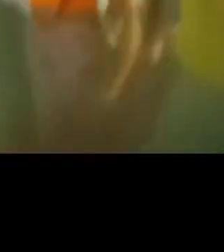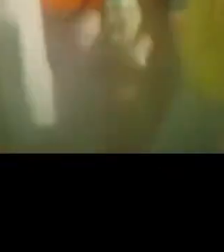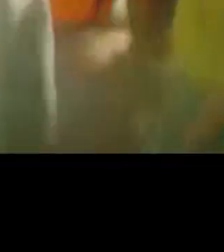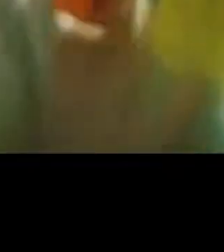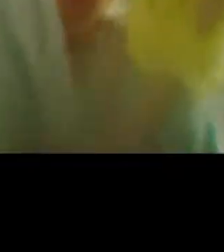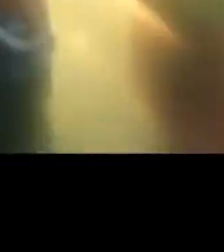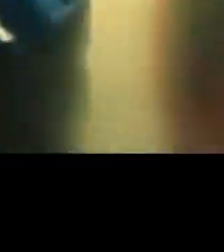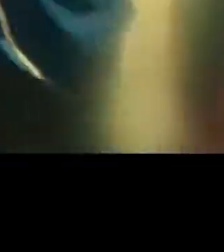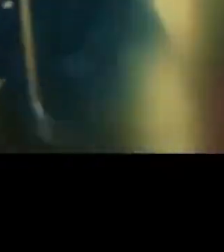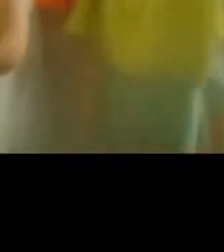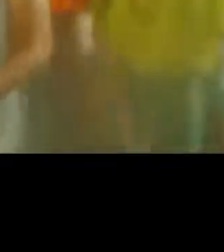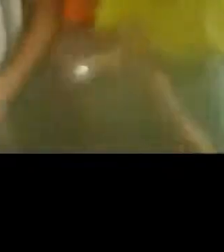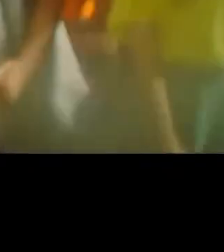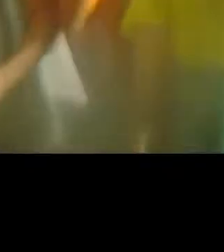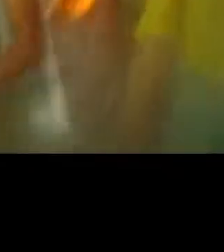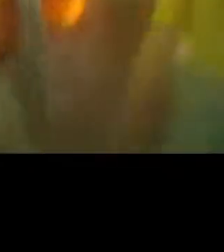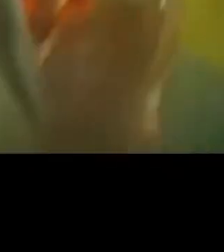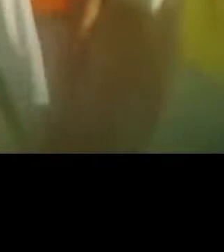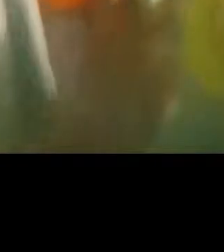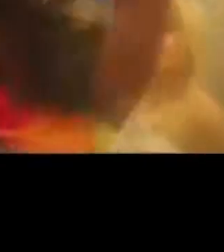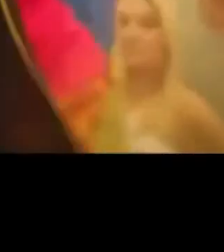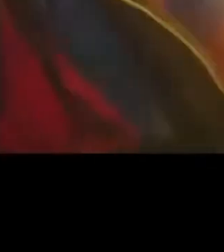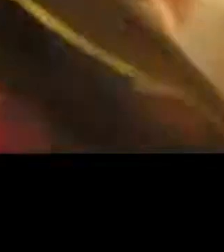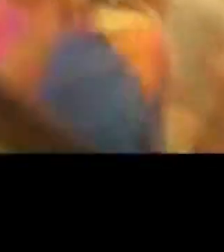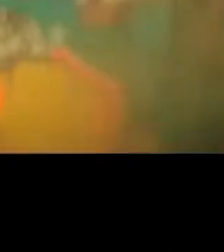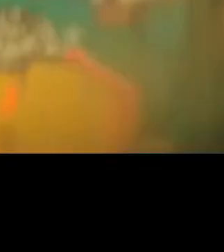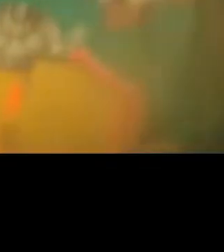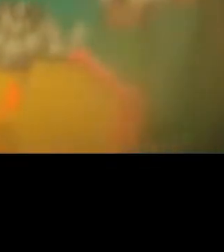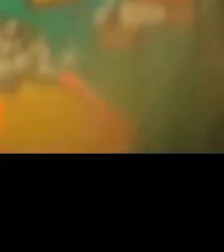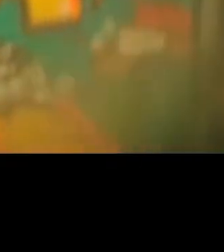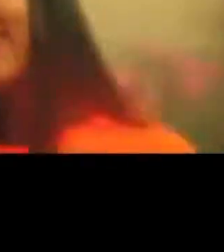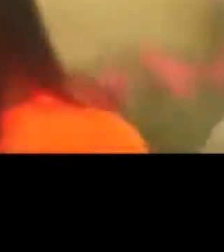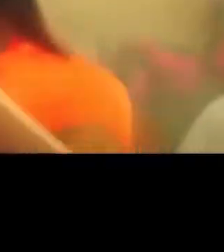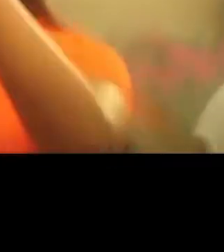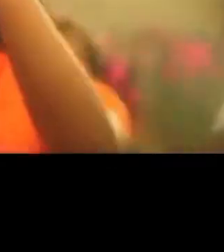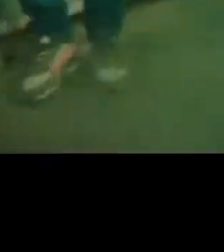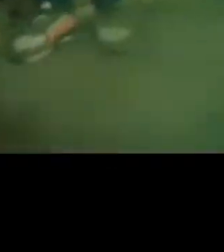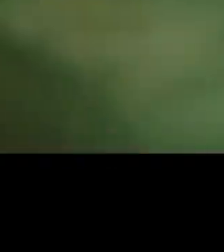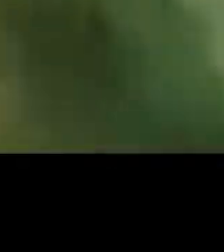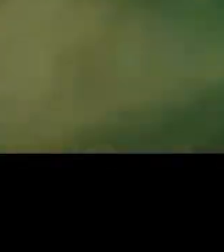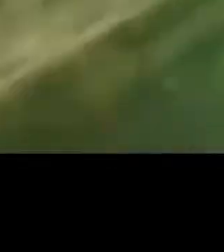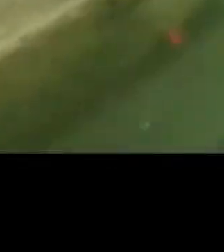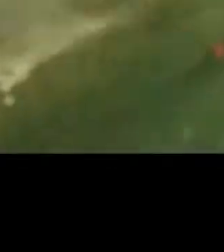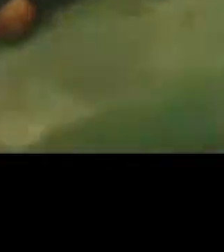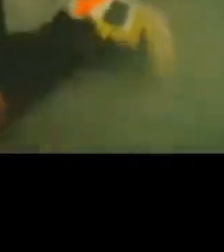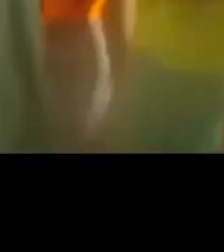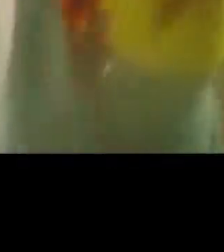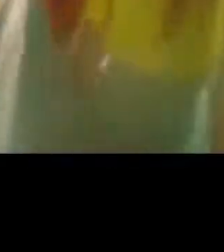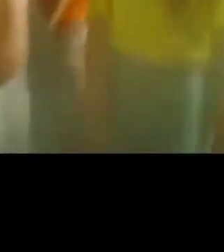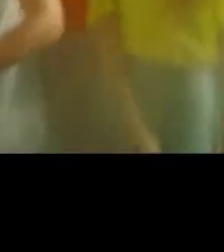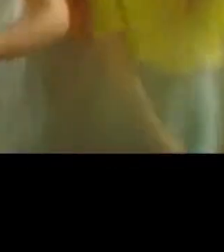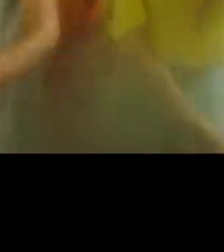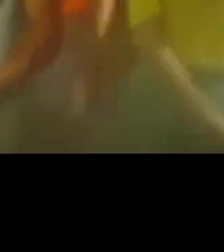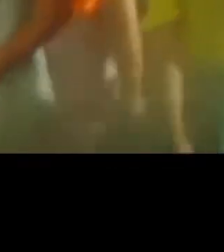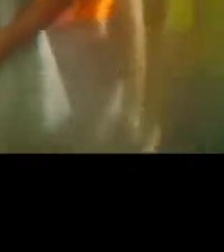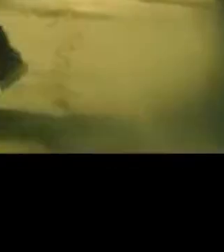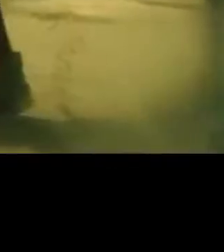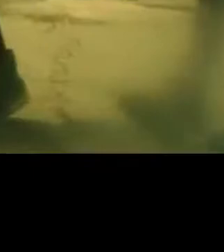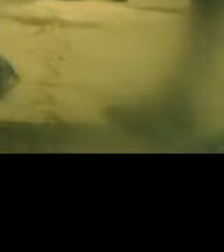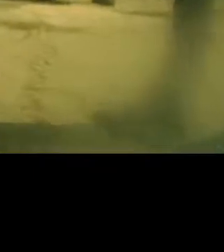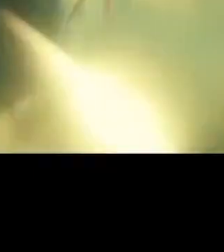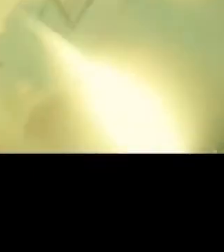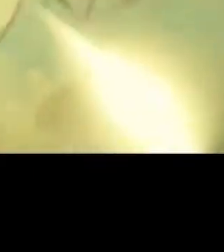Seja qual for sua forma de prevenção, tenha sempre camisinha à mão. Não vacila com a AIDS, não. Vamos combinar? Prevenir é viver.